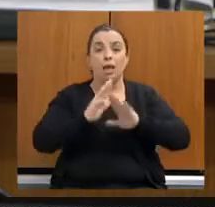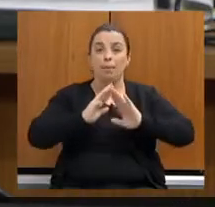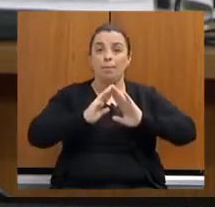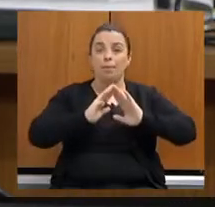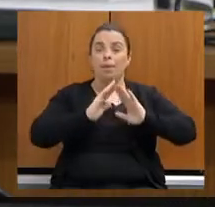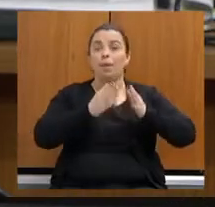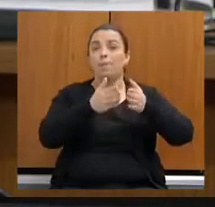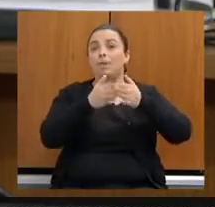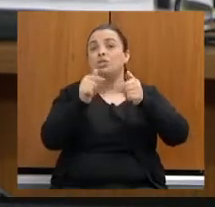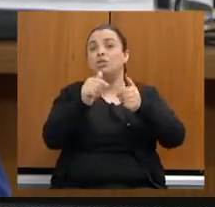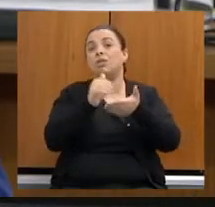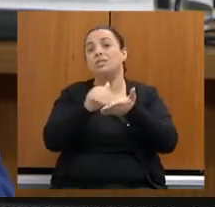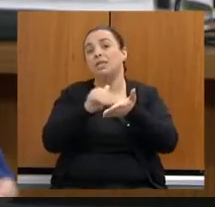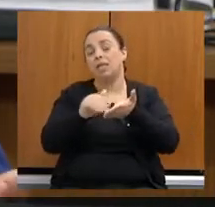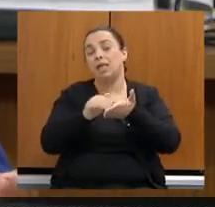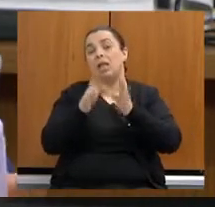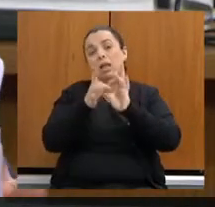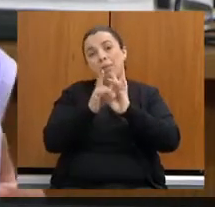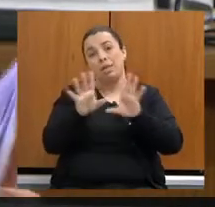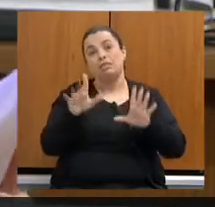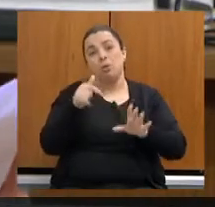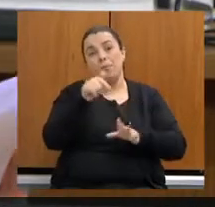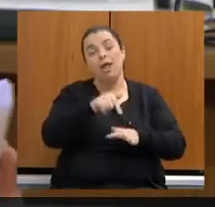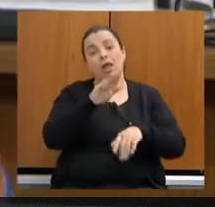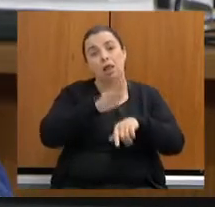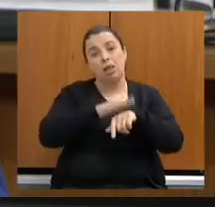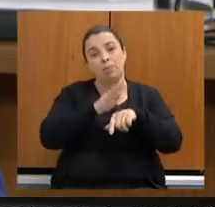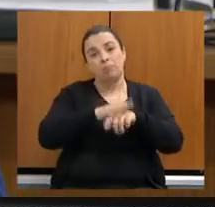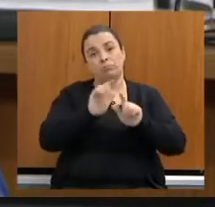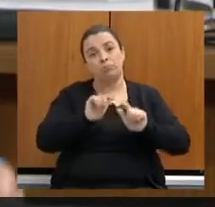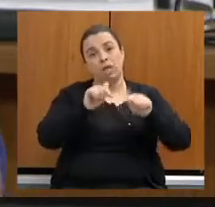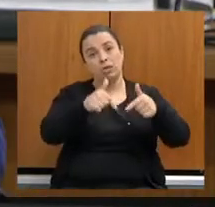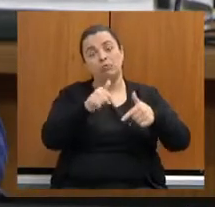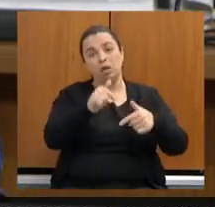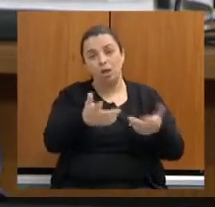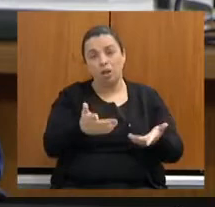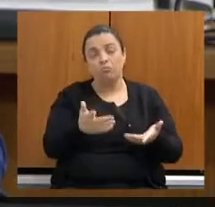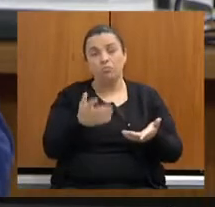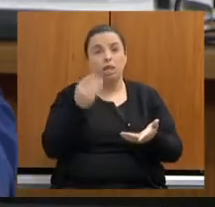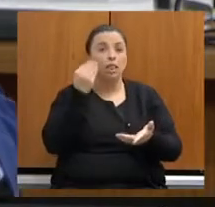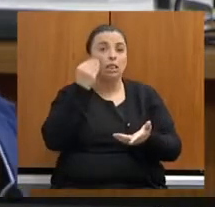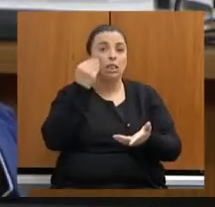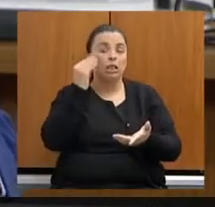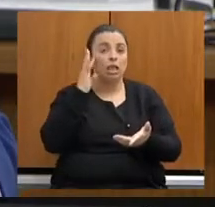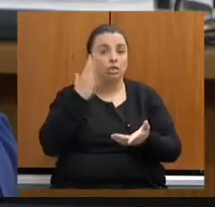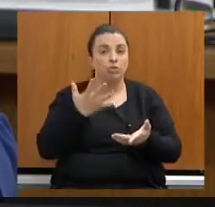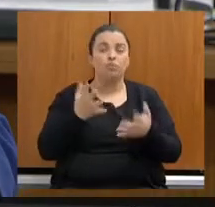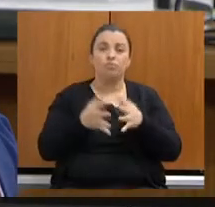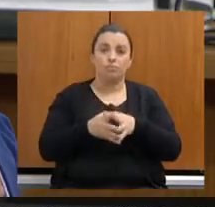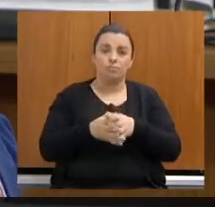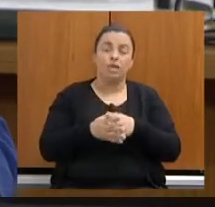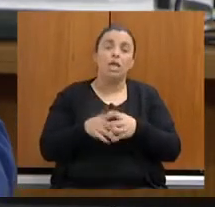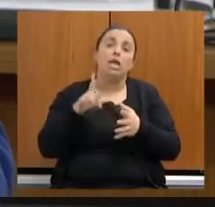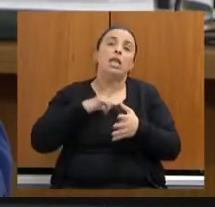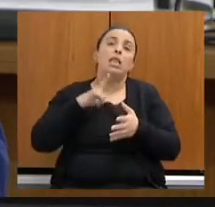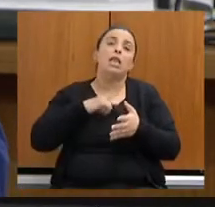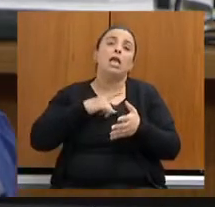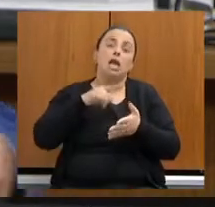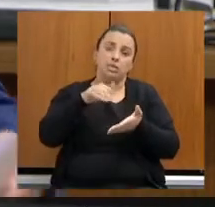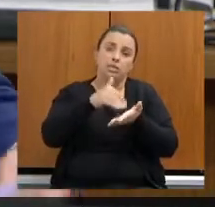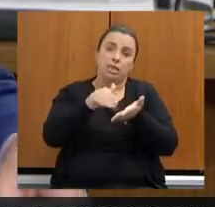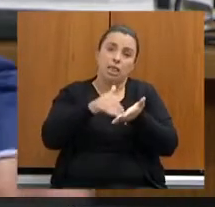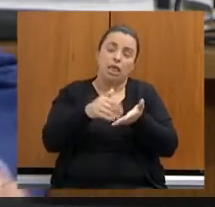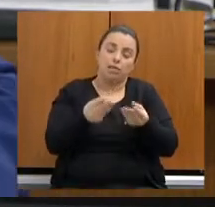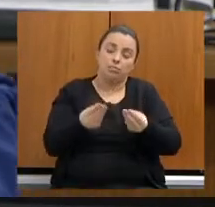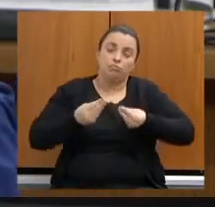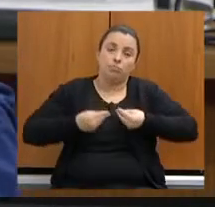para fazer algo Eu tenho que a resposta que a secretaria mandou né para o nosso mandato e foi encaminhado